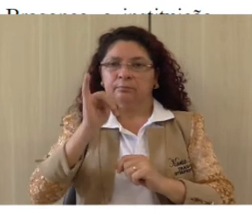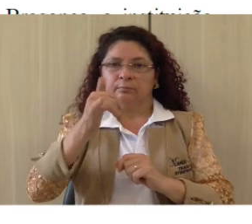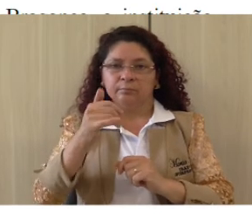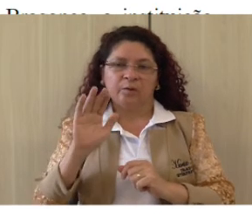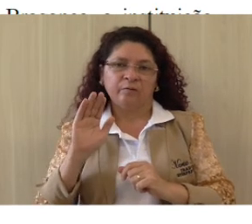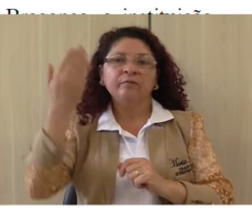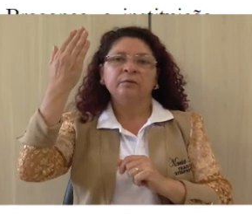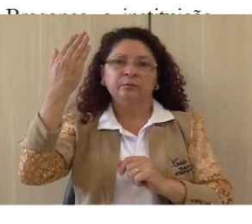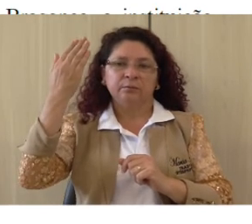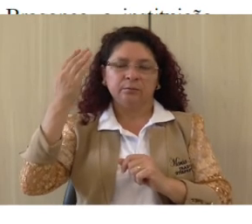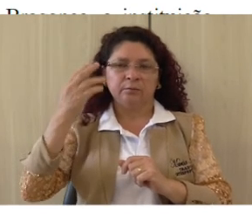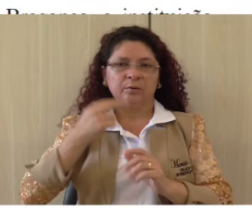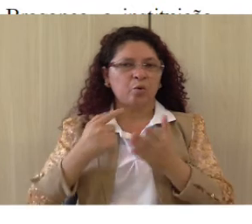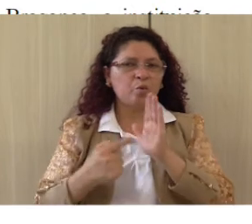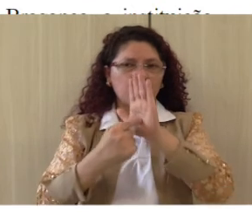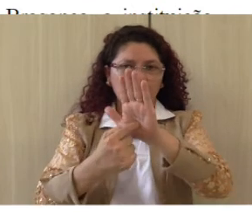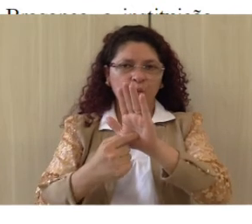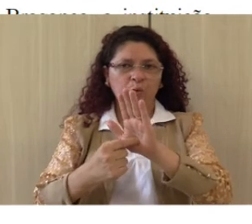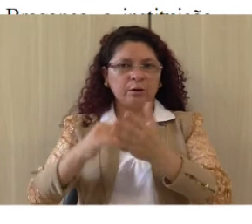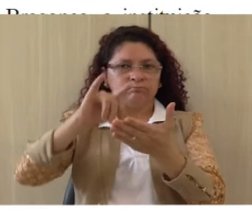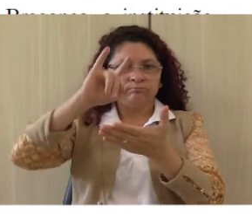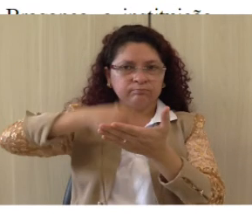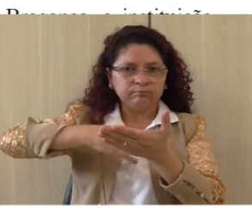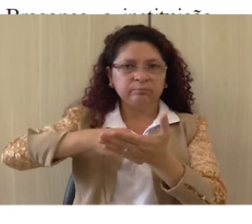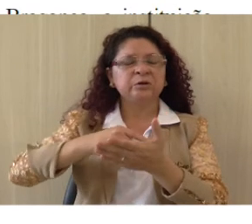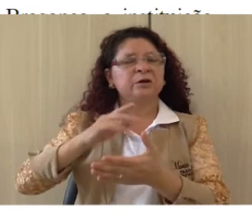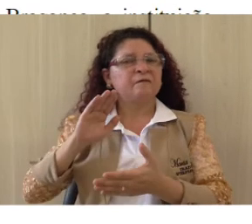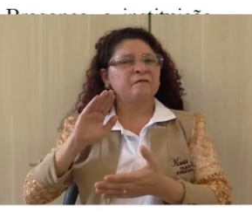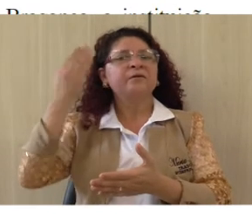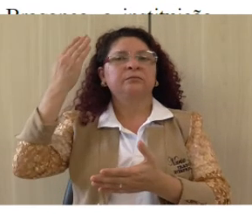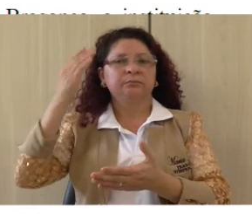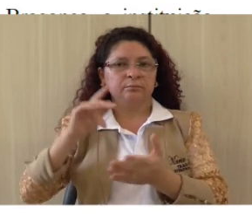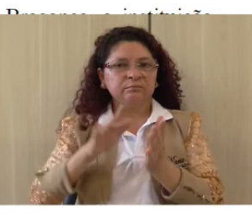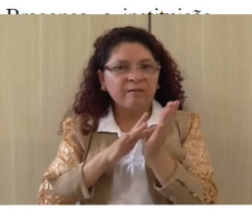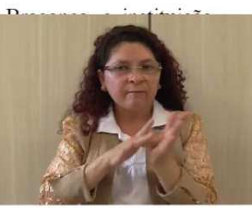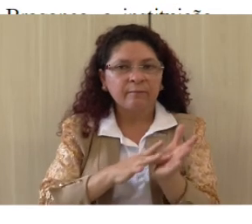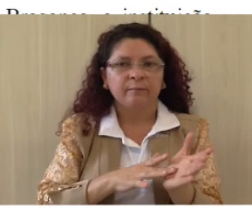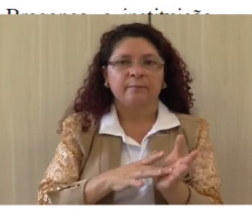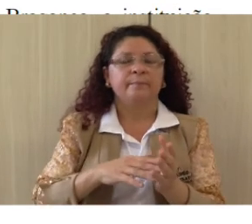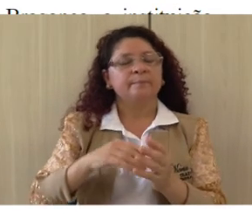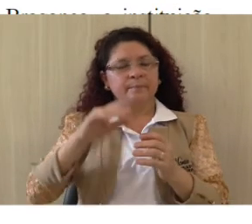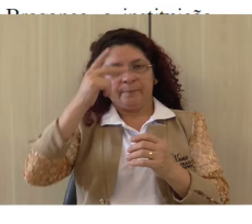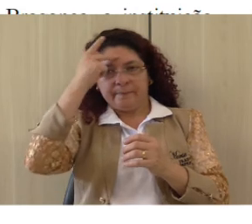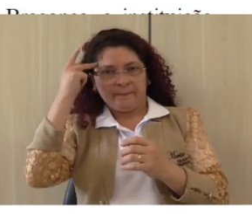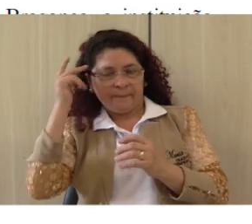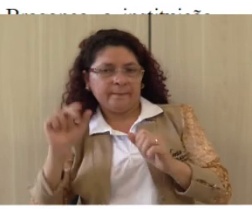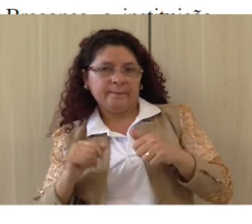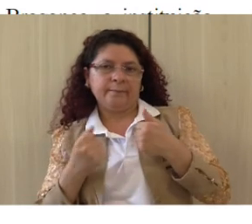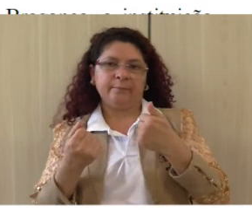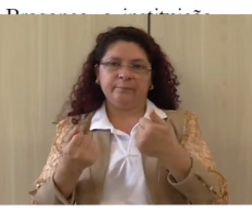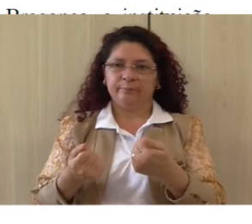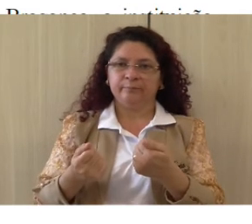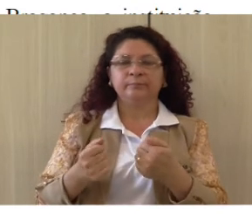informações falsas ou a apresentação de documentação inidônea pelo candidato aprovado,